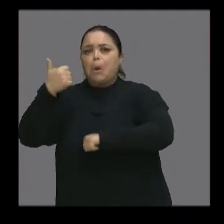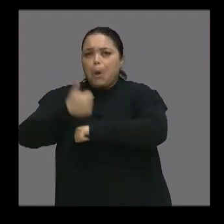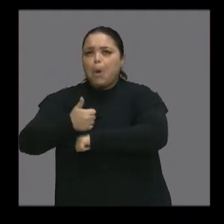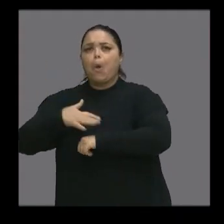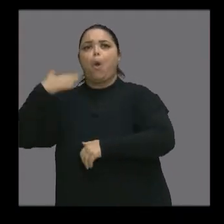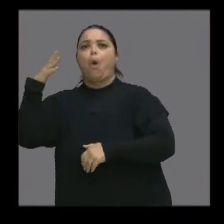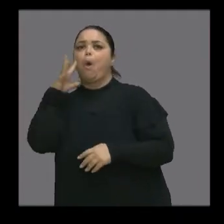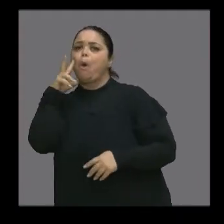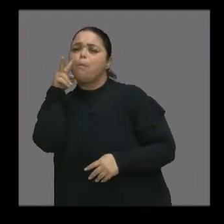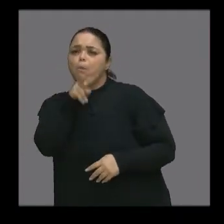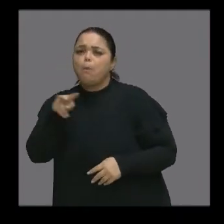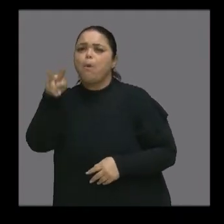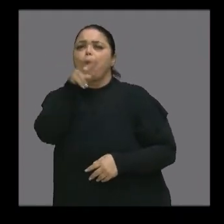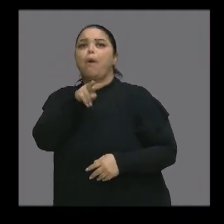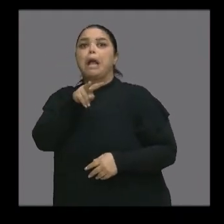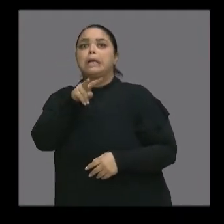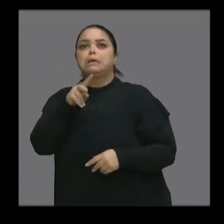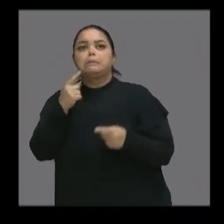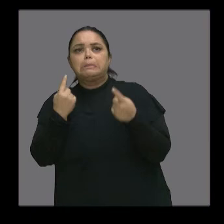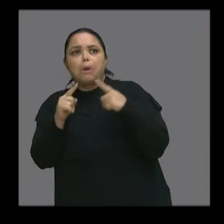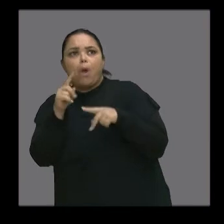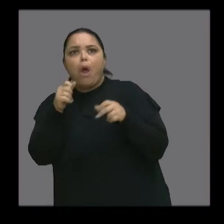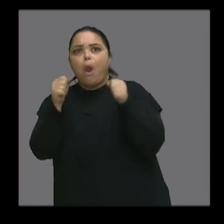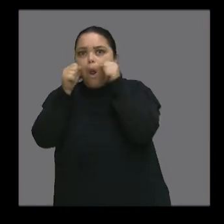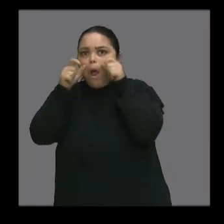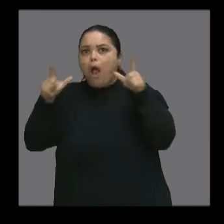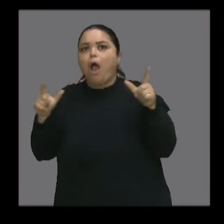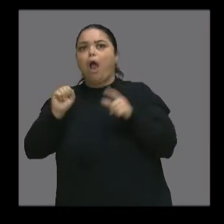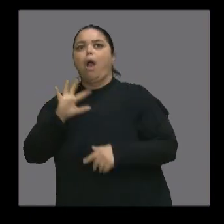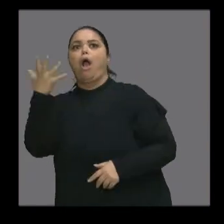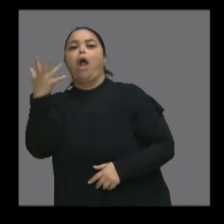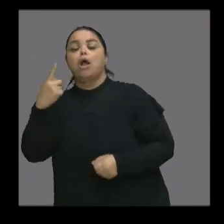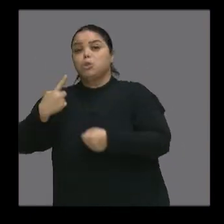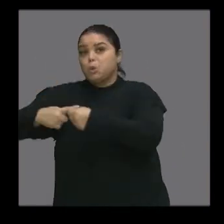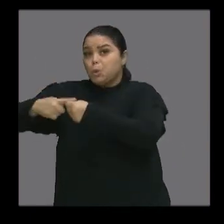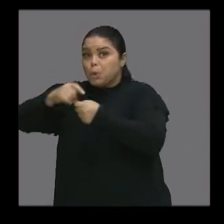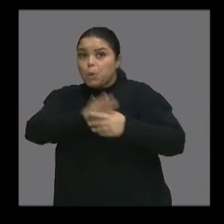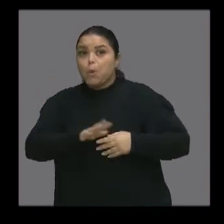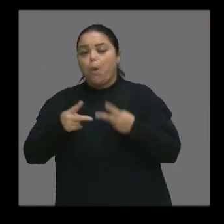um olhar muito crítico, muito atento a tudo que acontece na cidade,